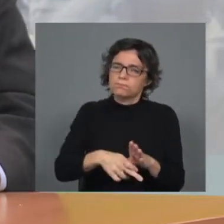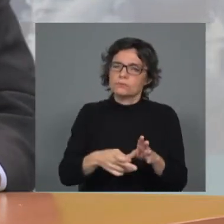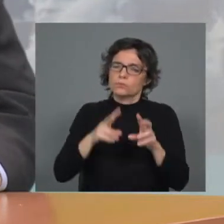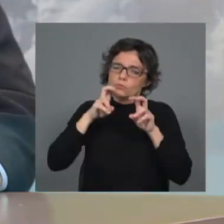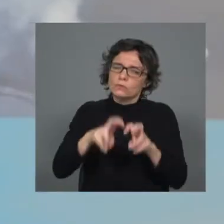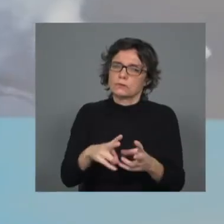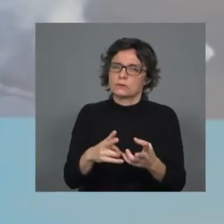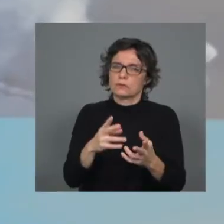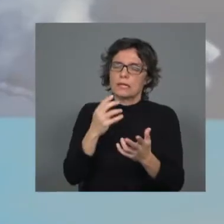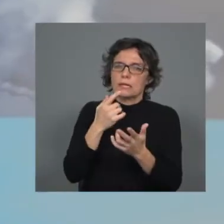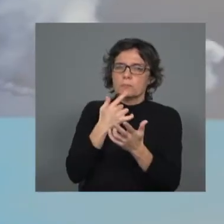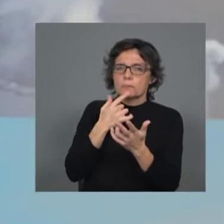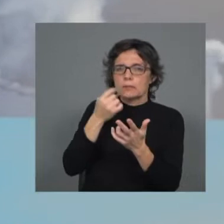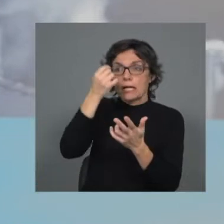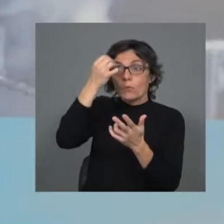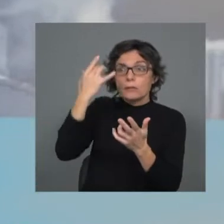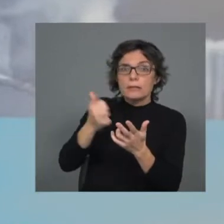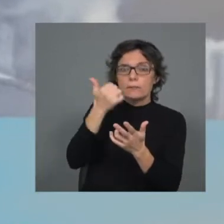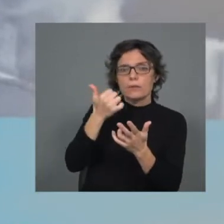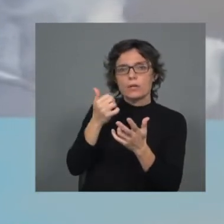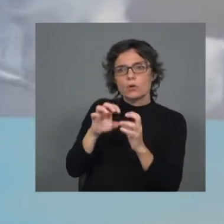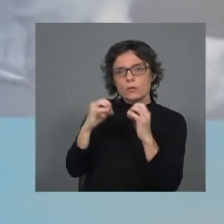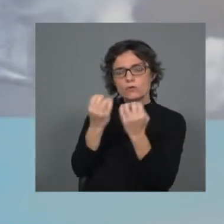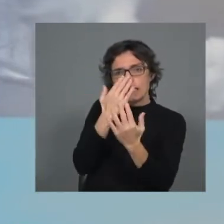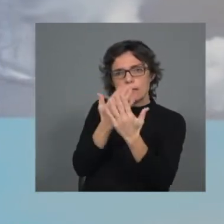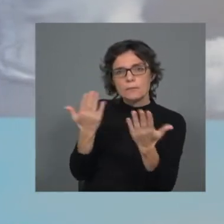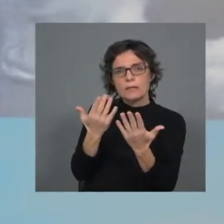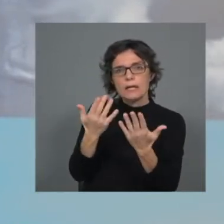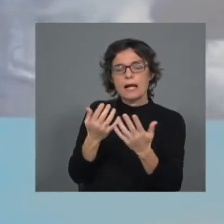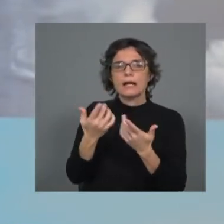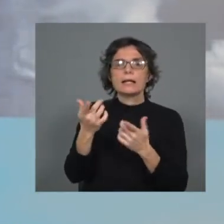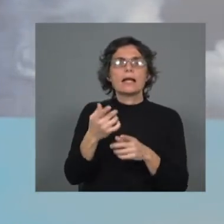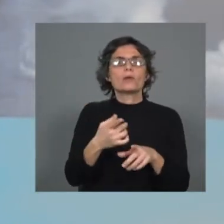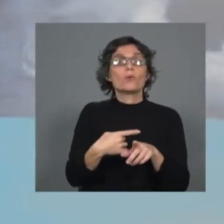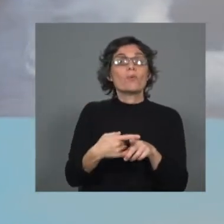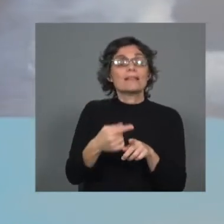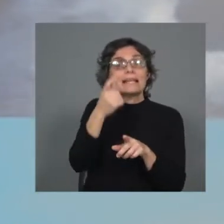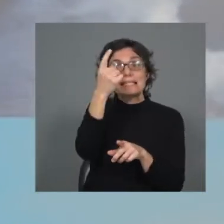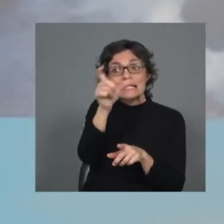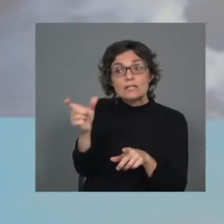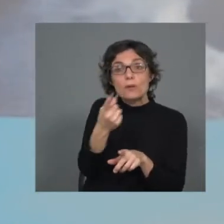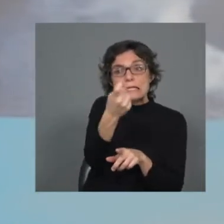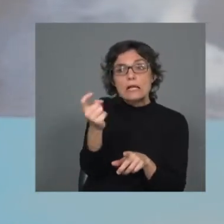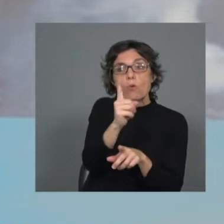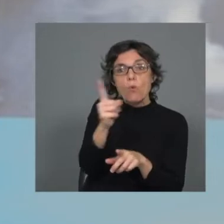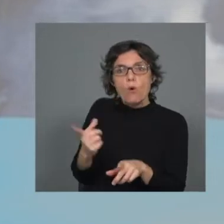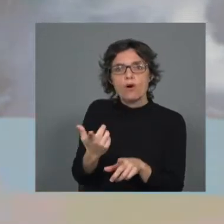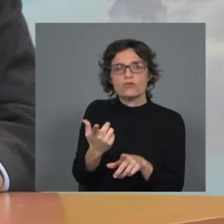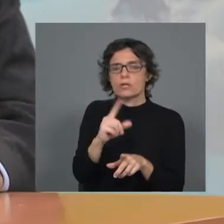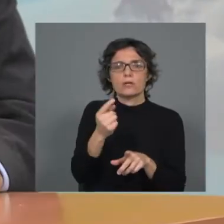com os interesses e as causas reais das pessoas e não tanto às vezes dos interesses dos partidos, não é? E dos seus calendários. E